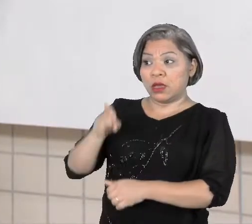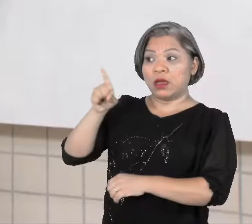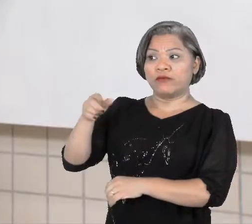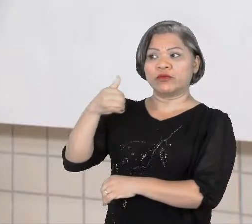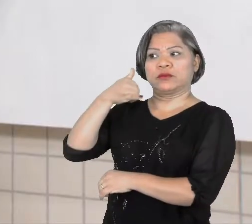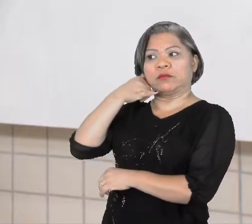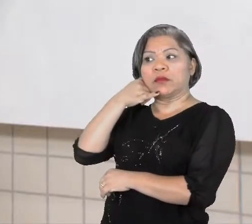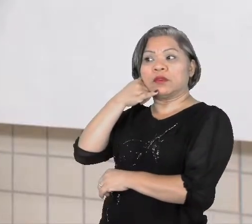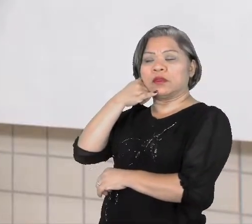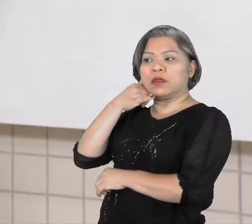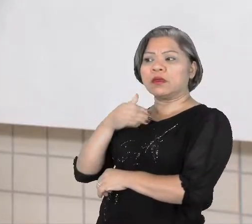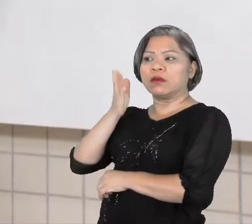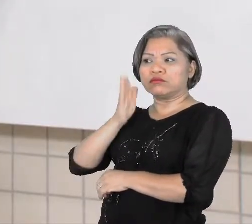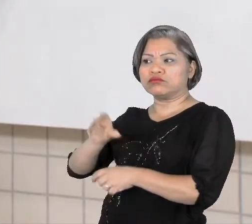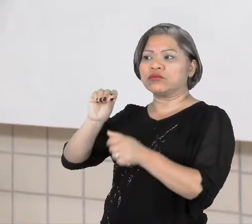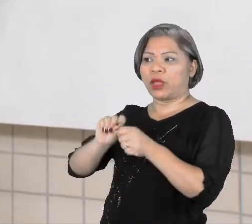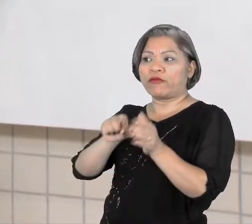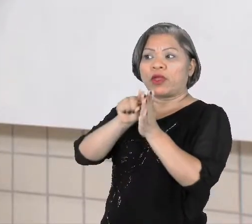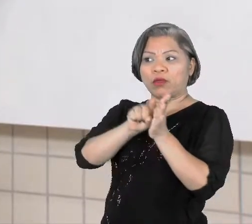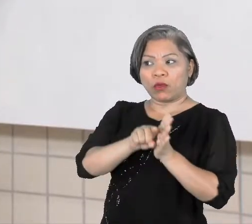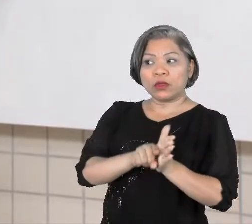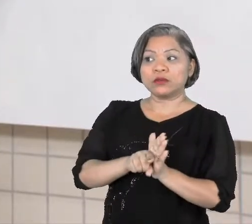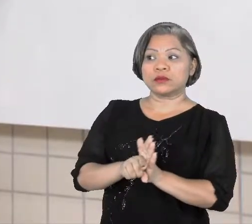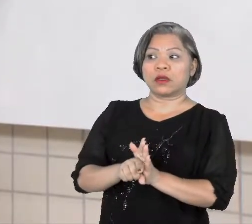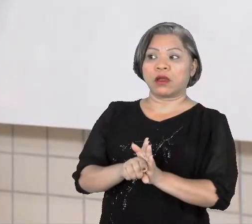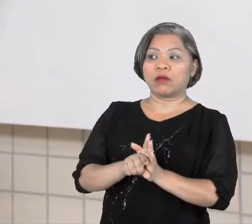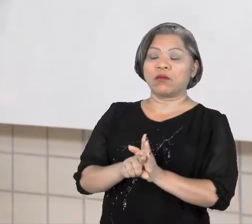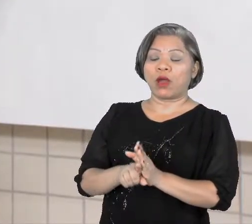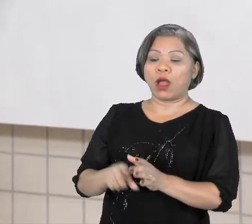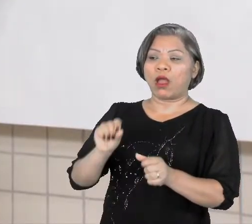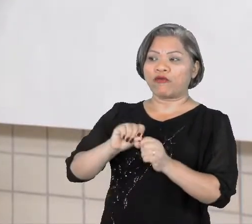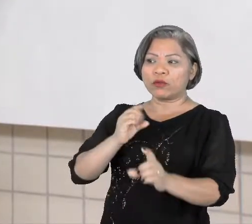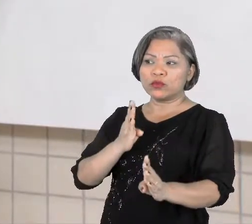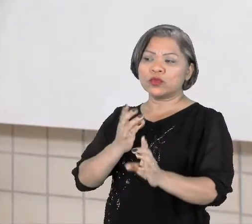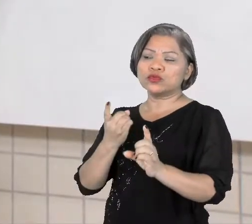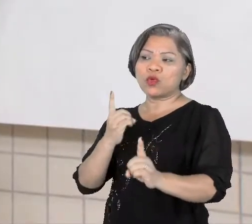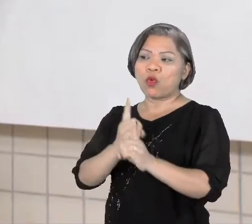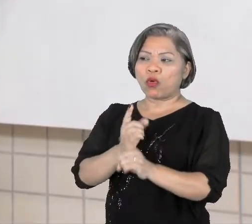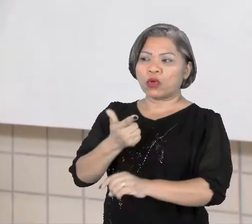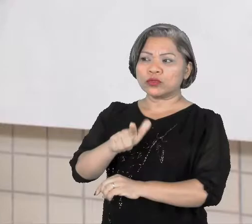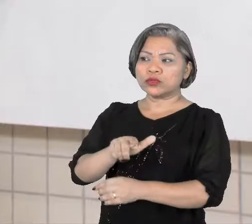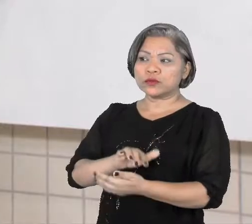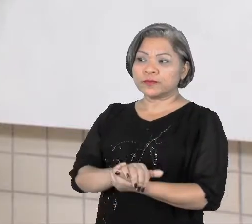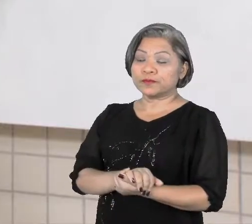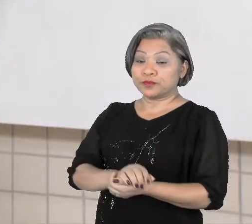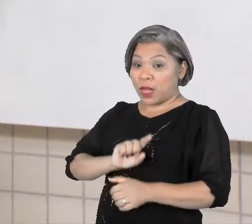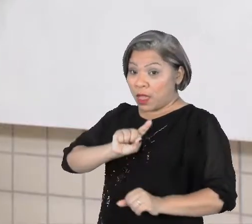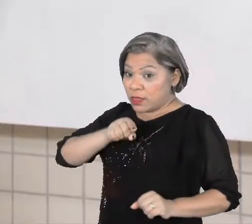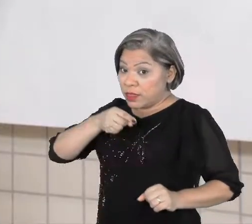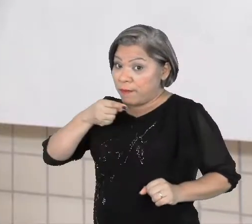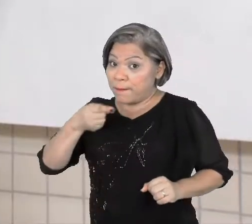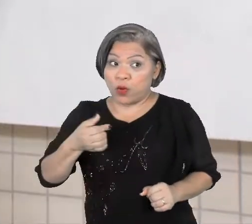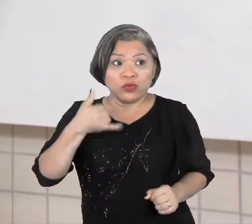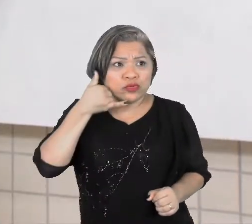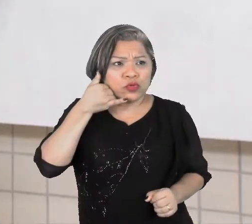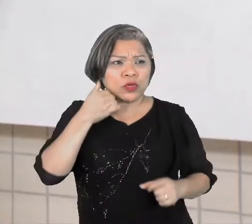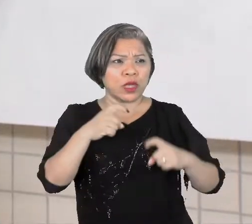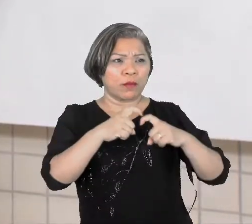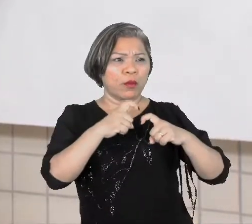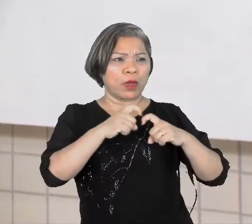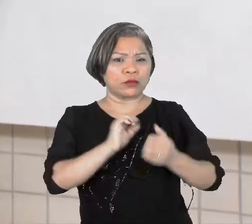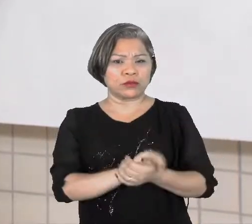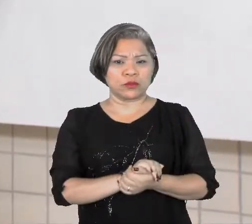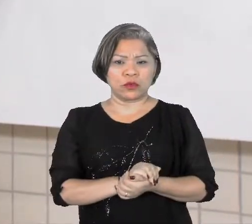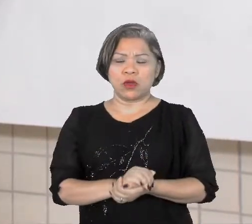você já tiver feito os exames, ok? Vamos reagendar. Por telefone, depois eu liguei para ele e ele informou, olha, tá